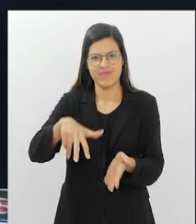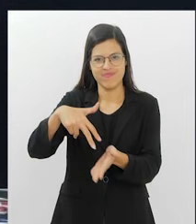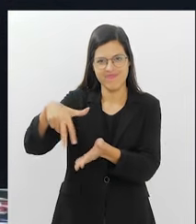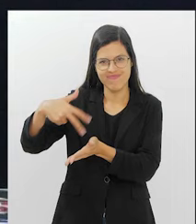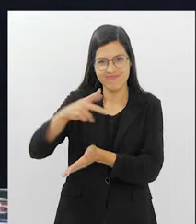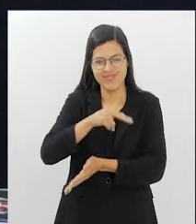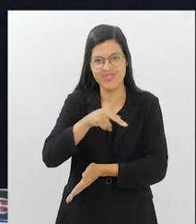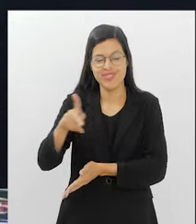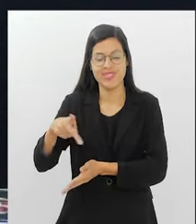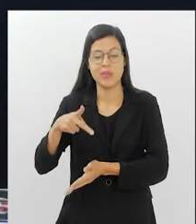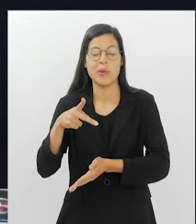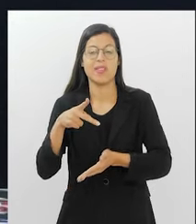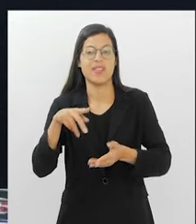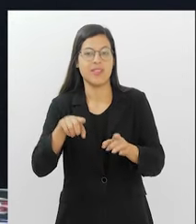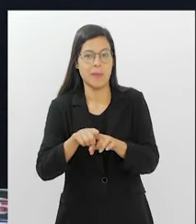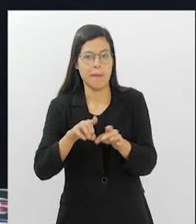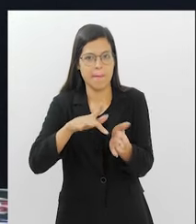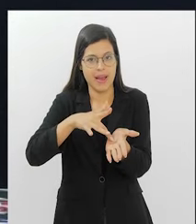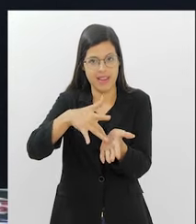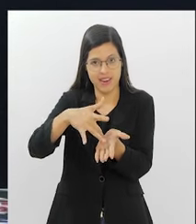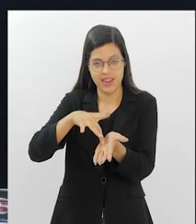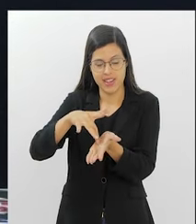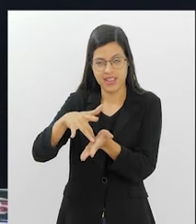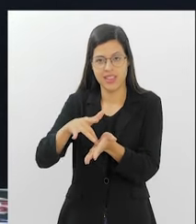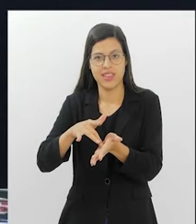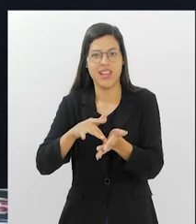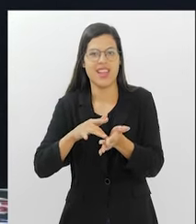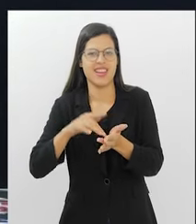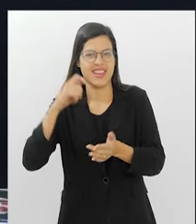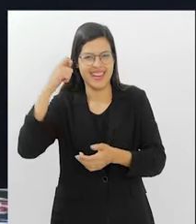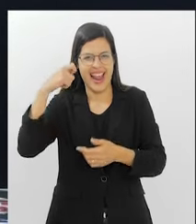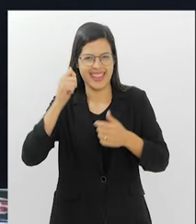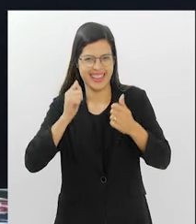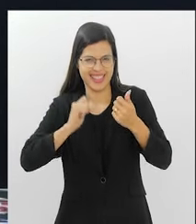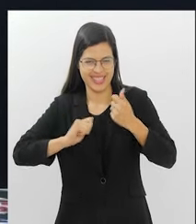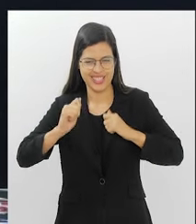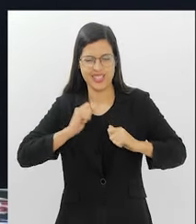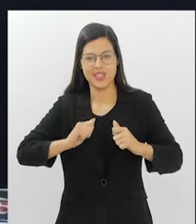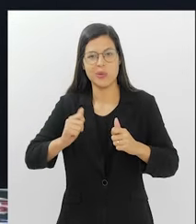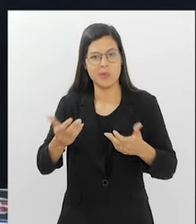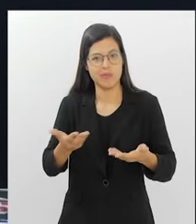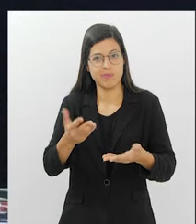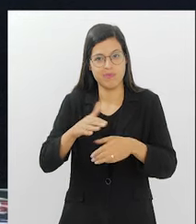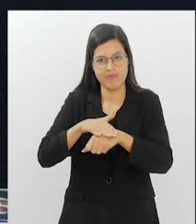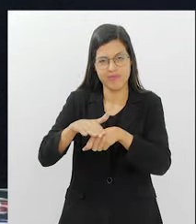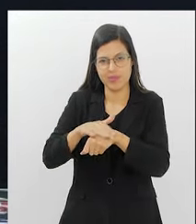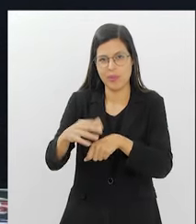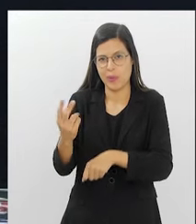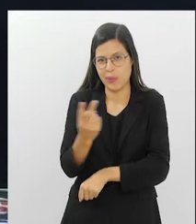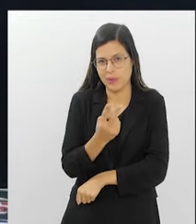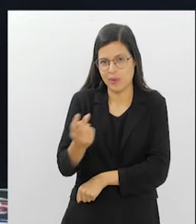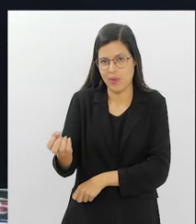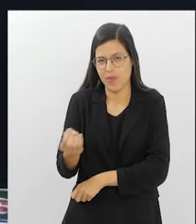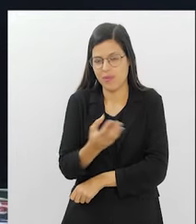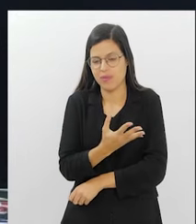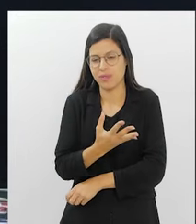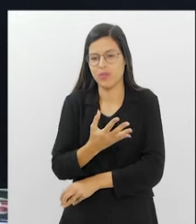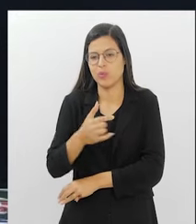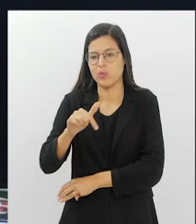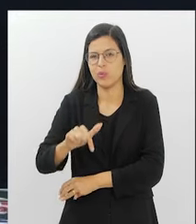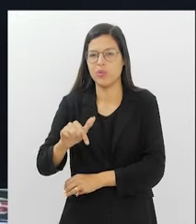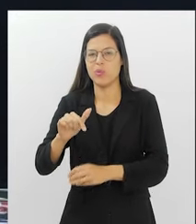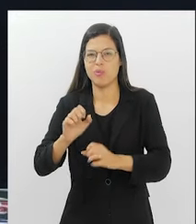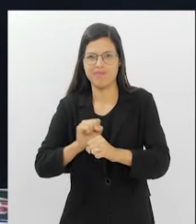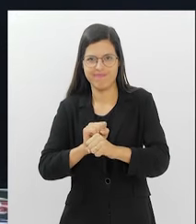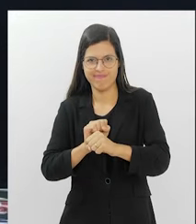coreógrafas bailarinas e atrizes hoje vamos conversar com a mais nova dupla de coreógrafas da Unidos da